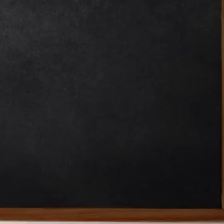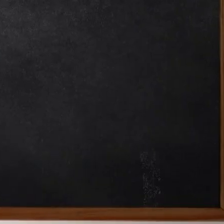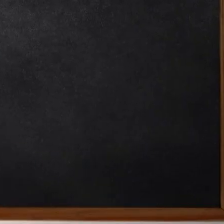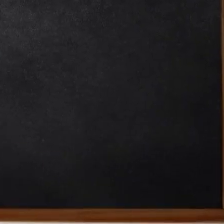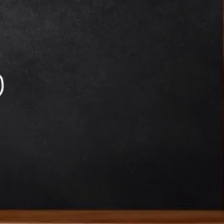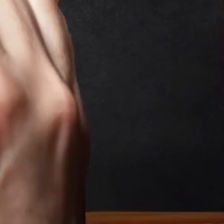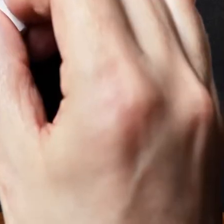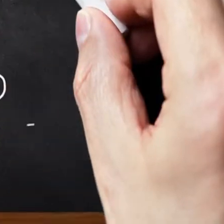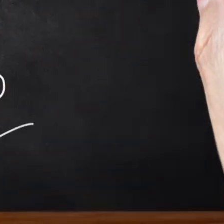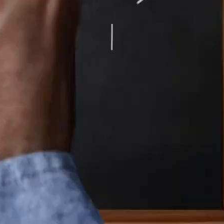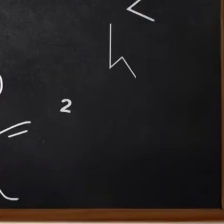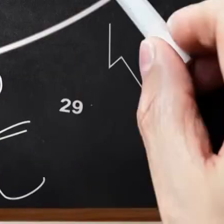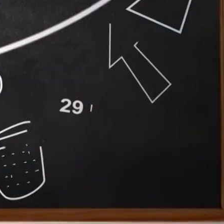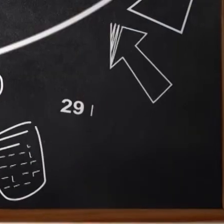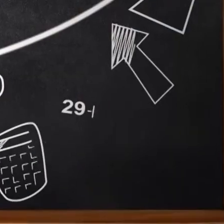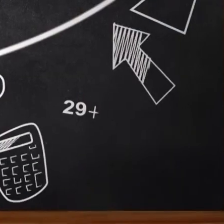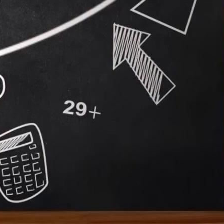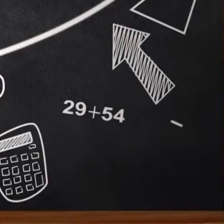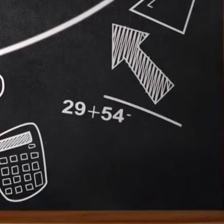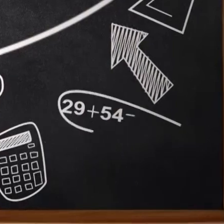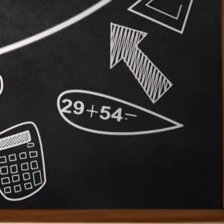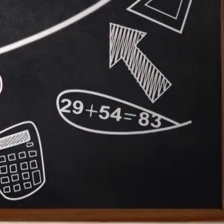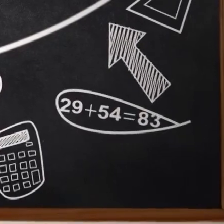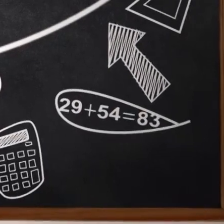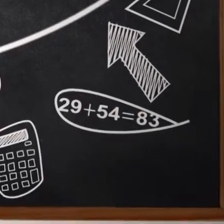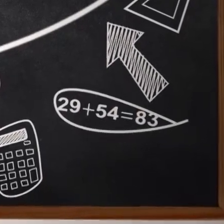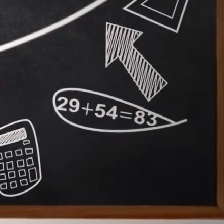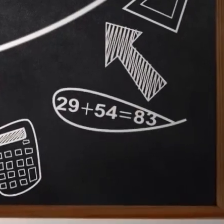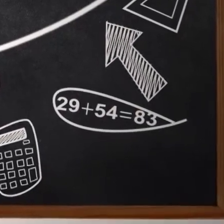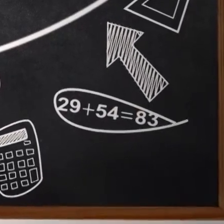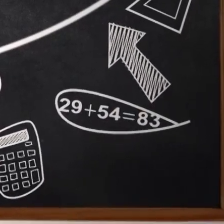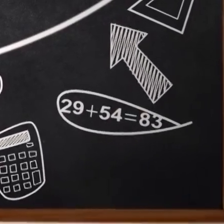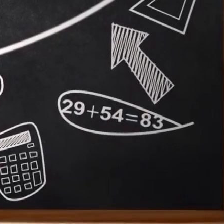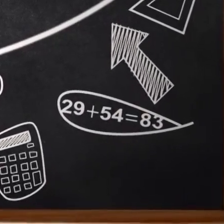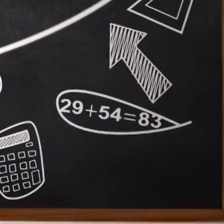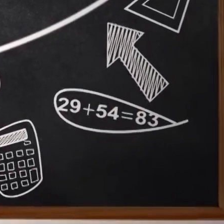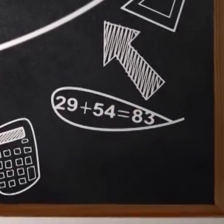E aí E aí